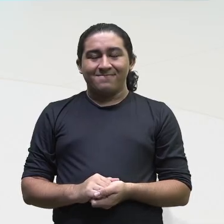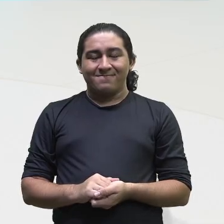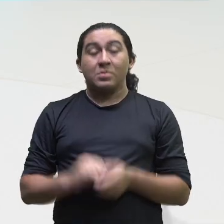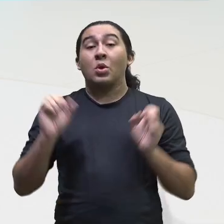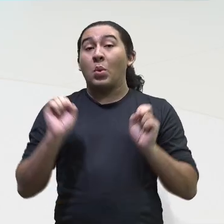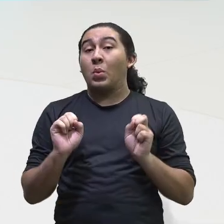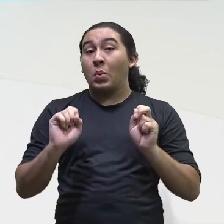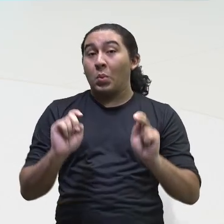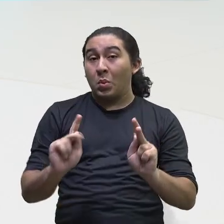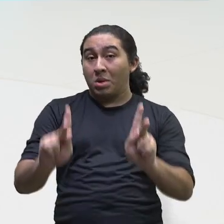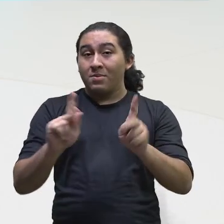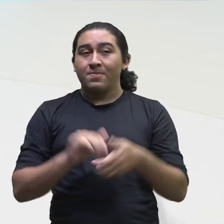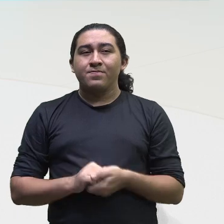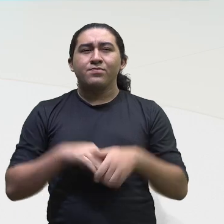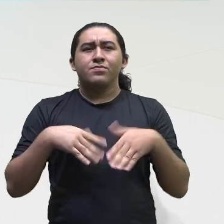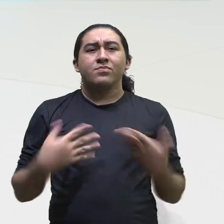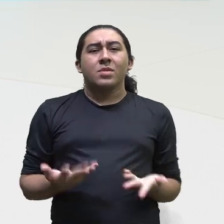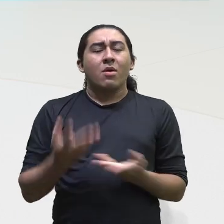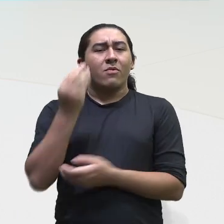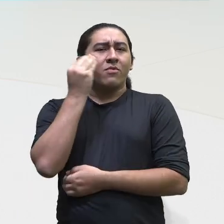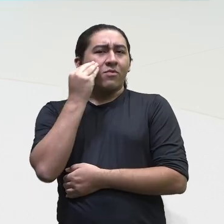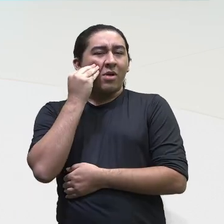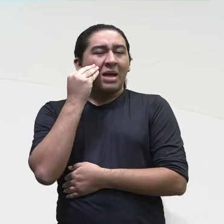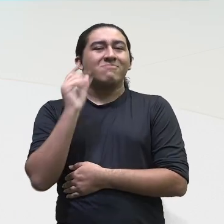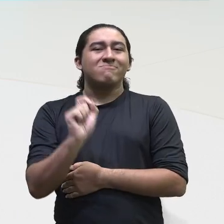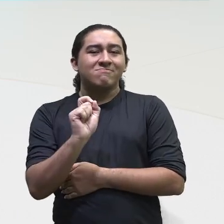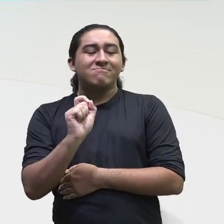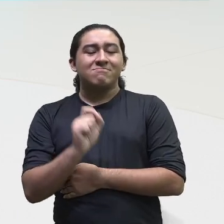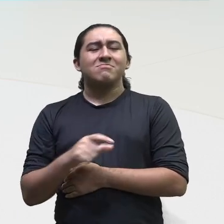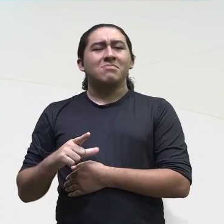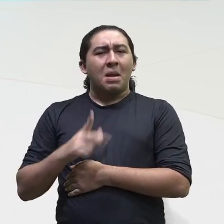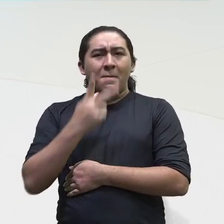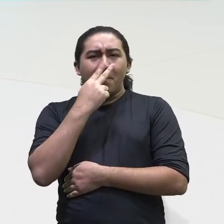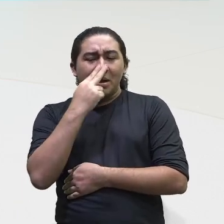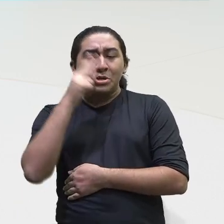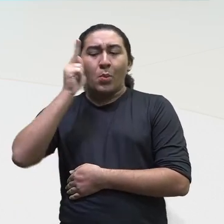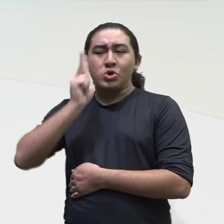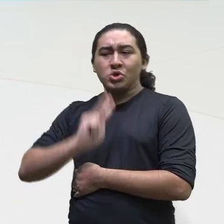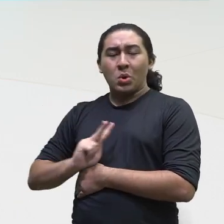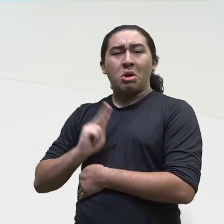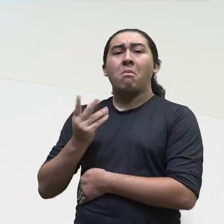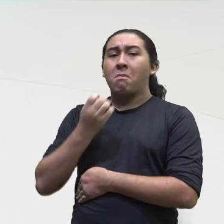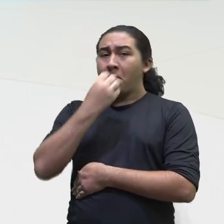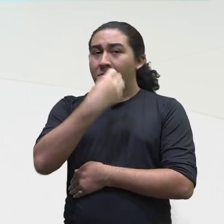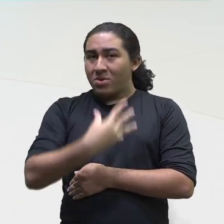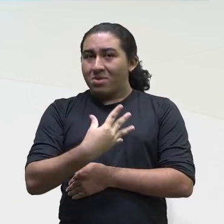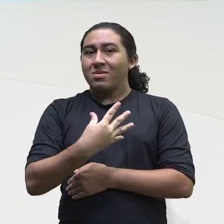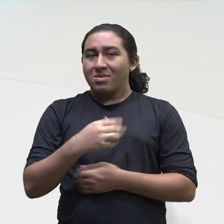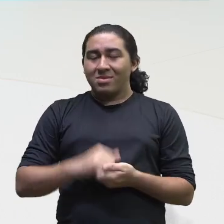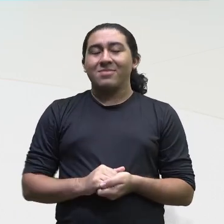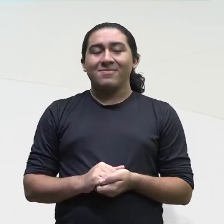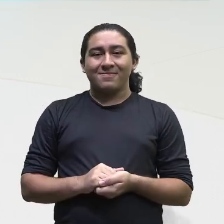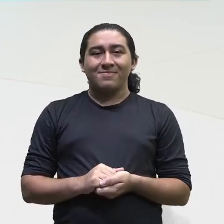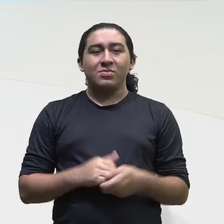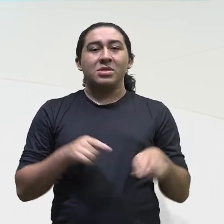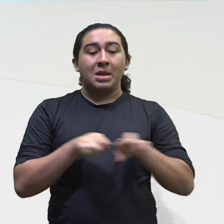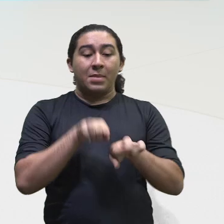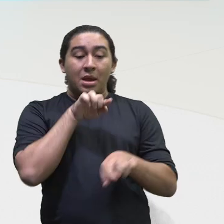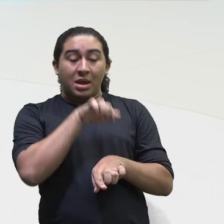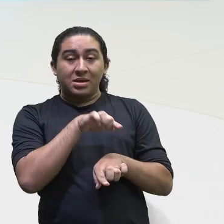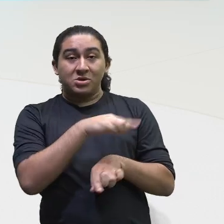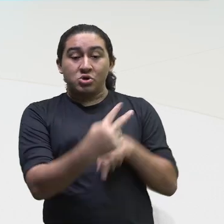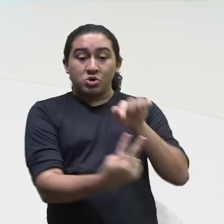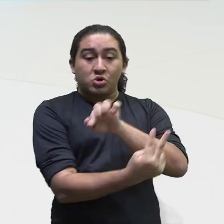Muito bem, vejam só que aventura eles passaram, certo? Eles fizeram uma